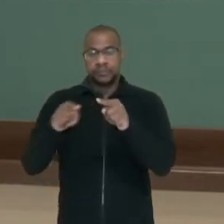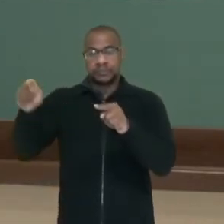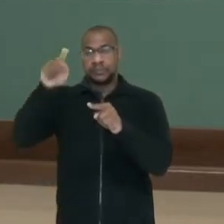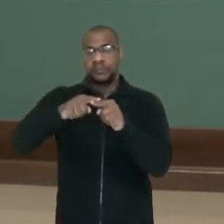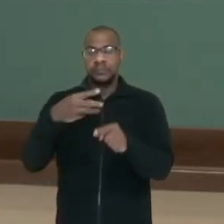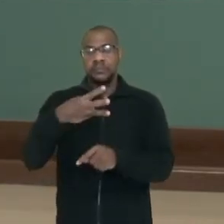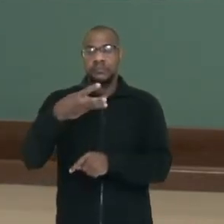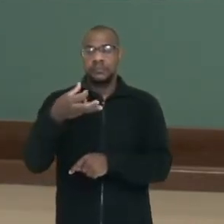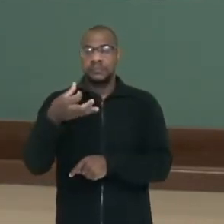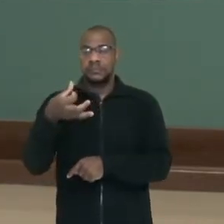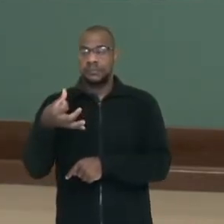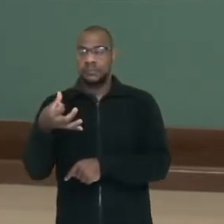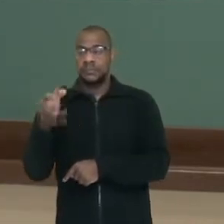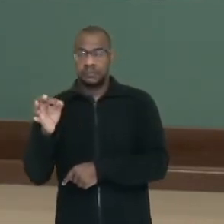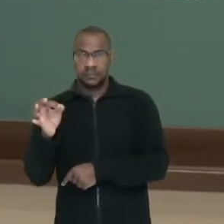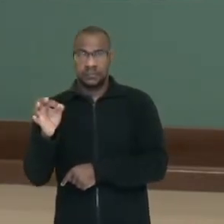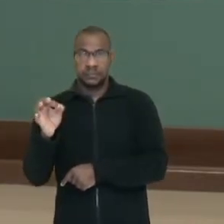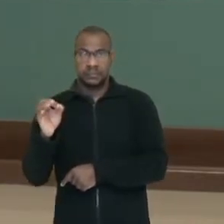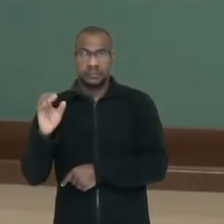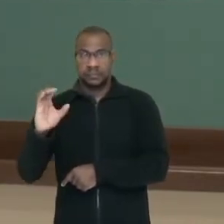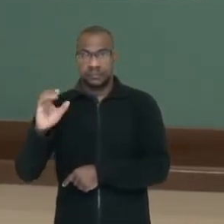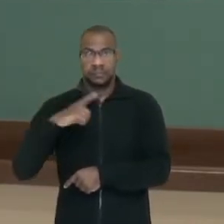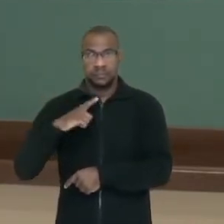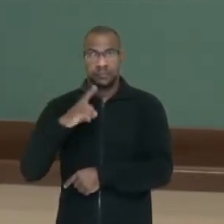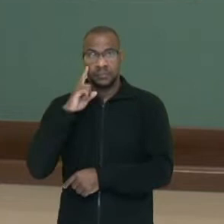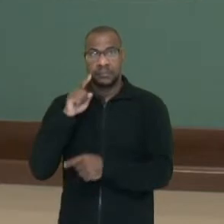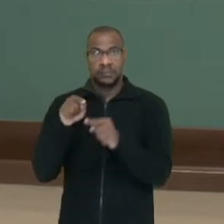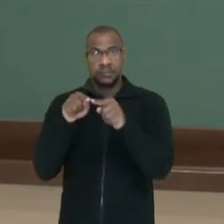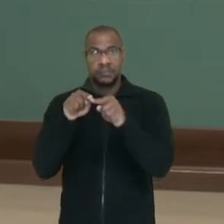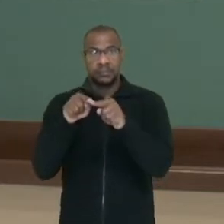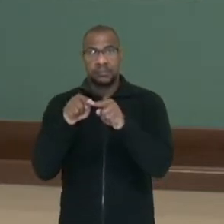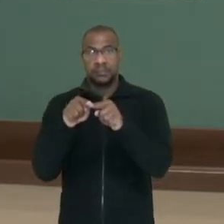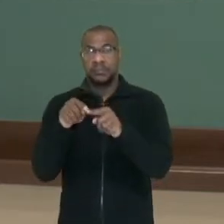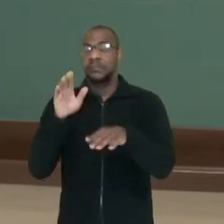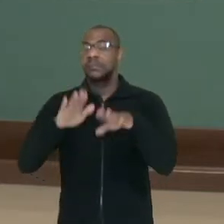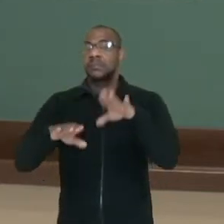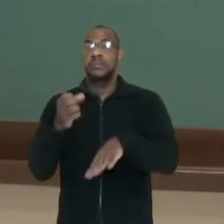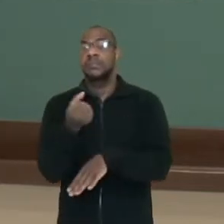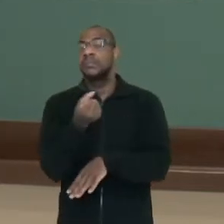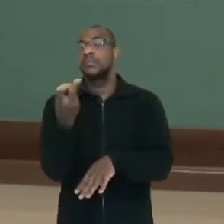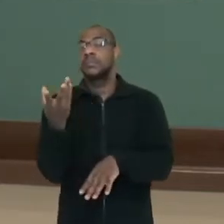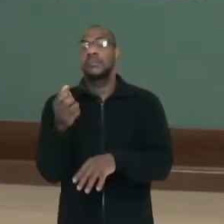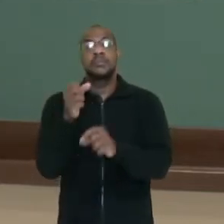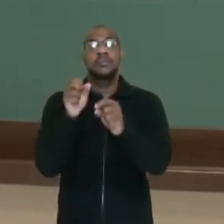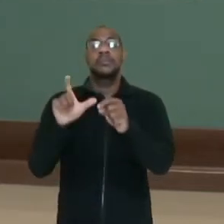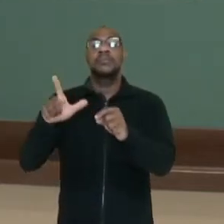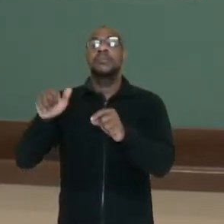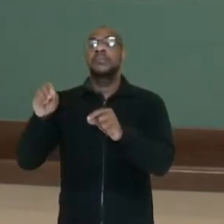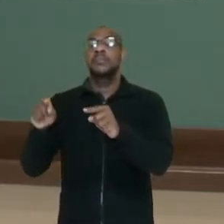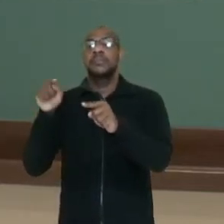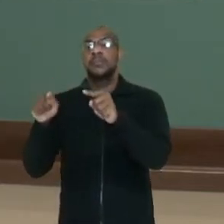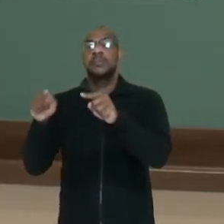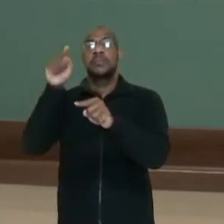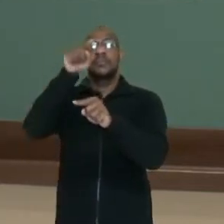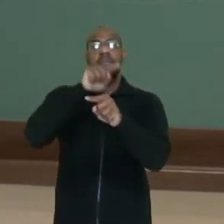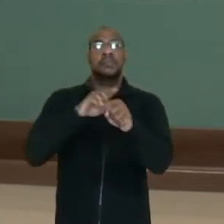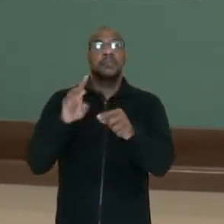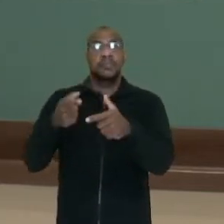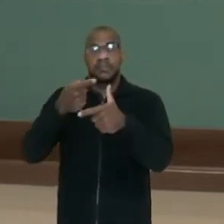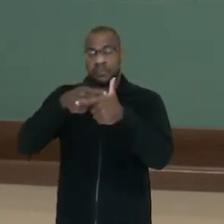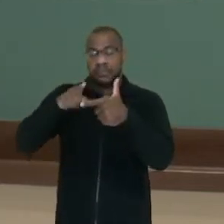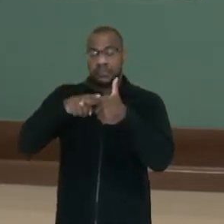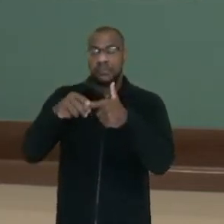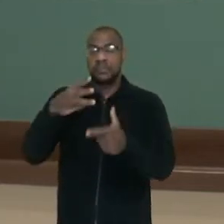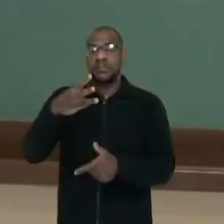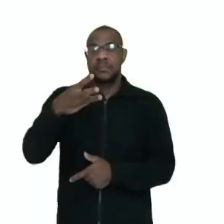graus? Qual a quantidade aqui que eu vou ter de triângulos? Dependendo da quantidade de lados do polígono. Então, é só dividir 360